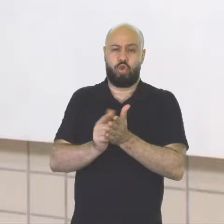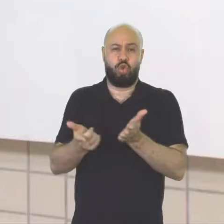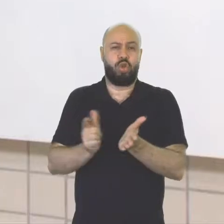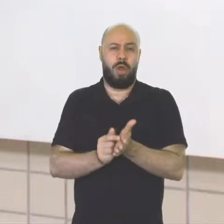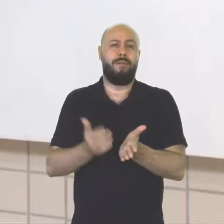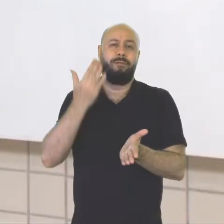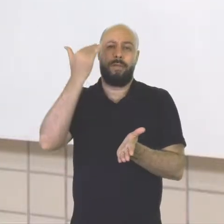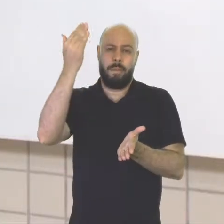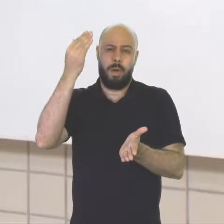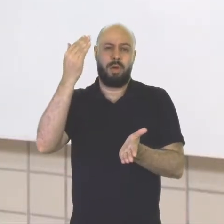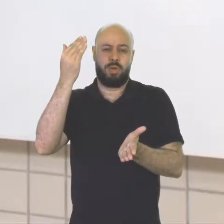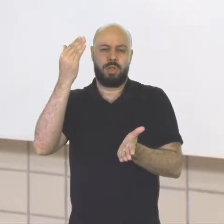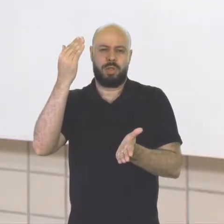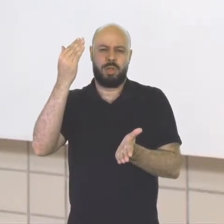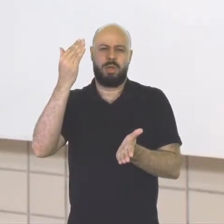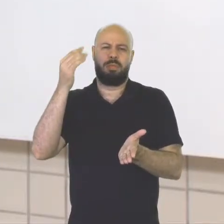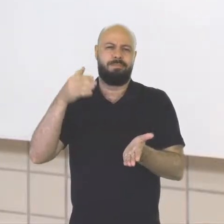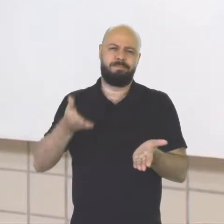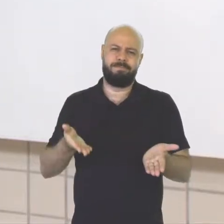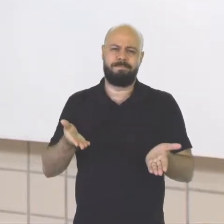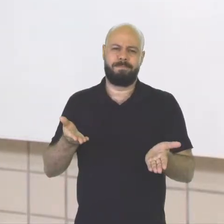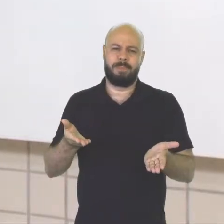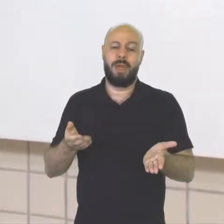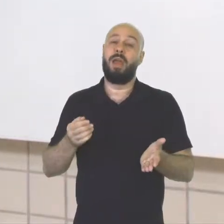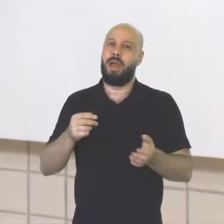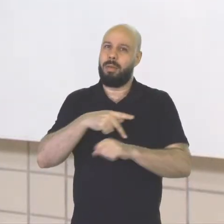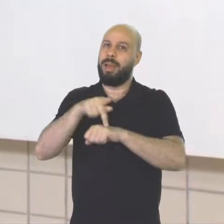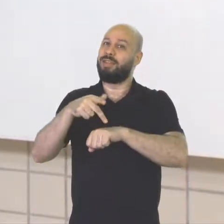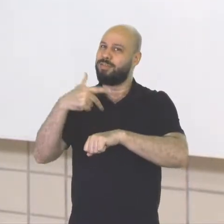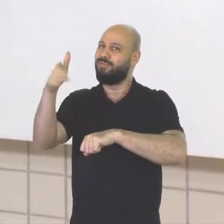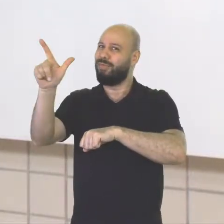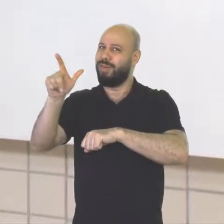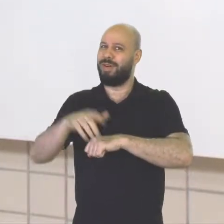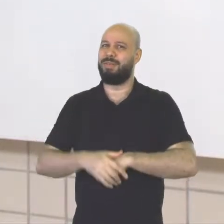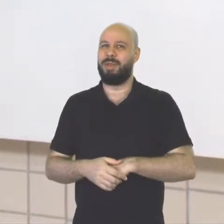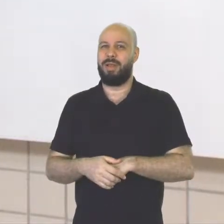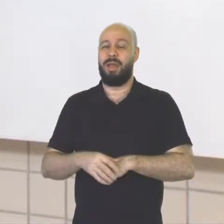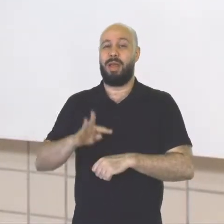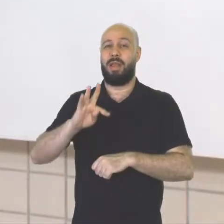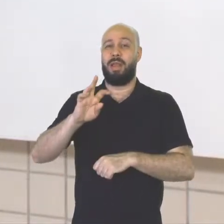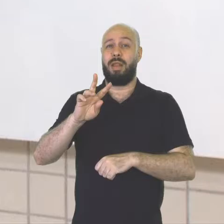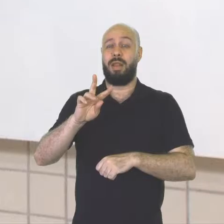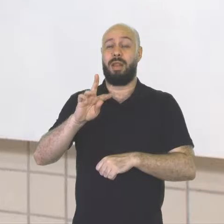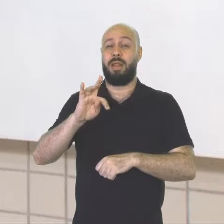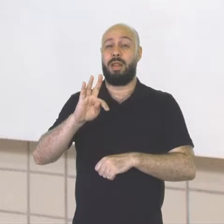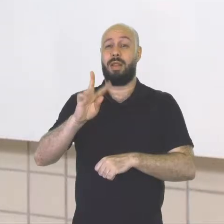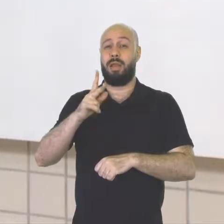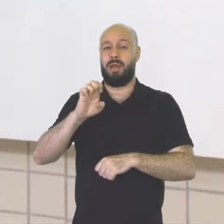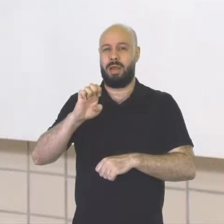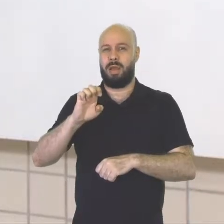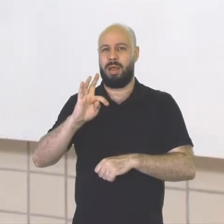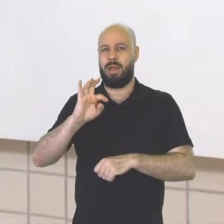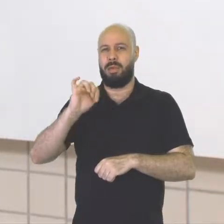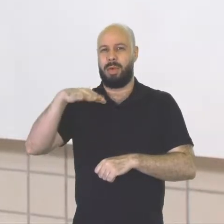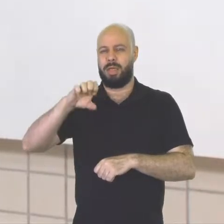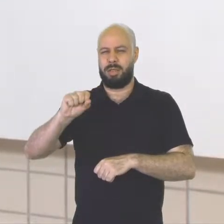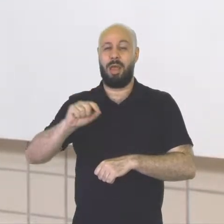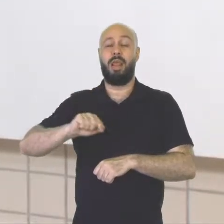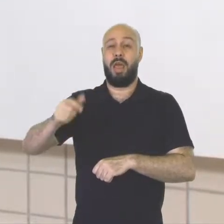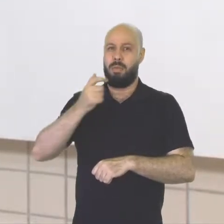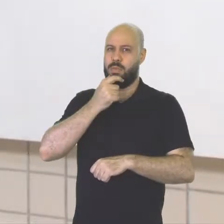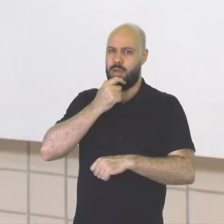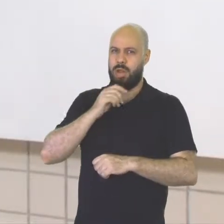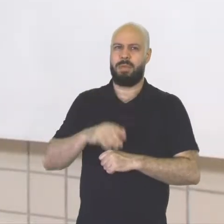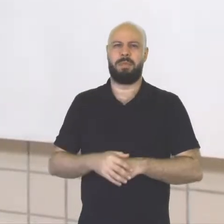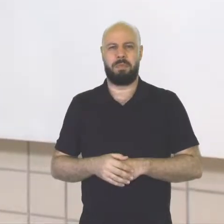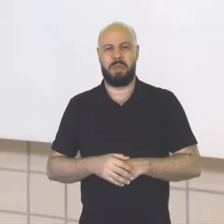eu trouxe para vocês um jornal do exterior, né? Trouxe o The Times, que é um jornal britânico, né, um jornal inglês, que